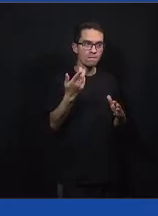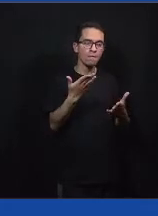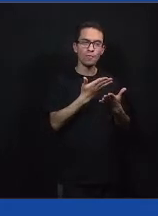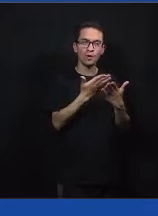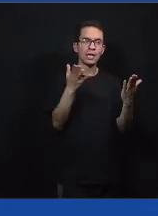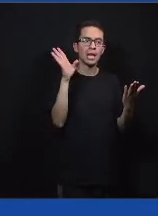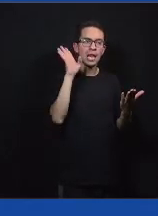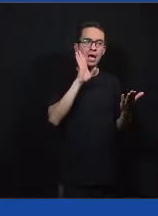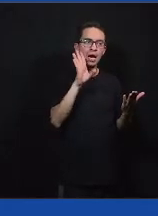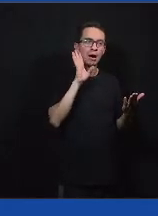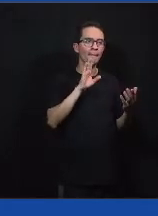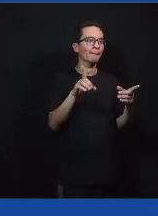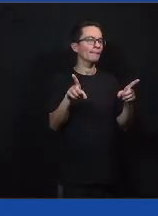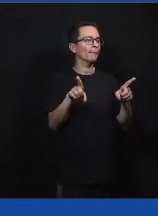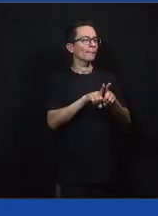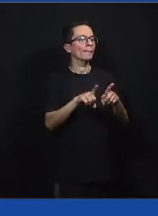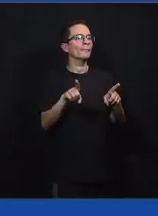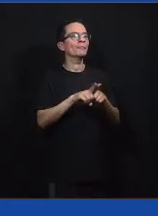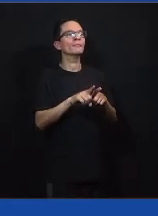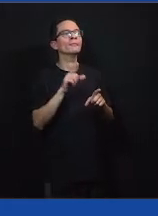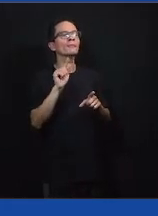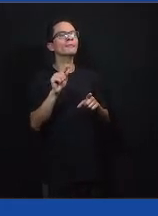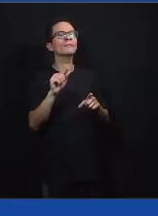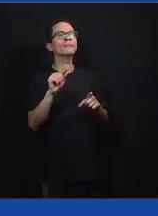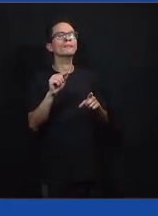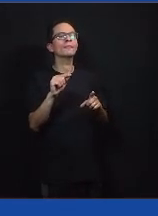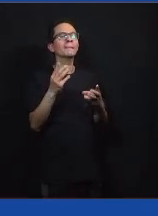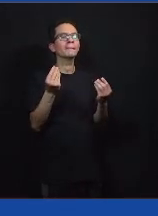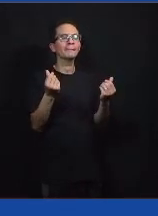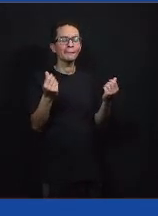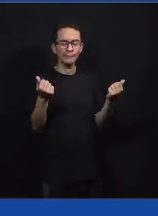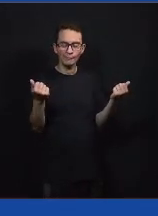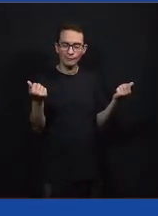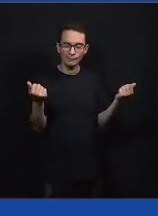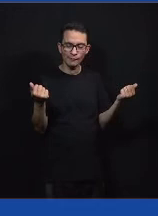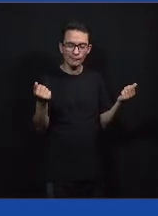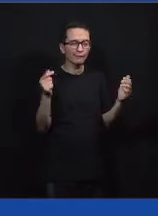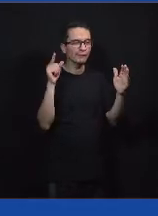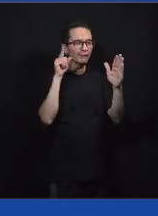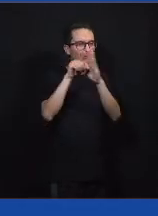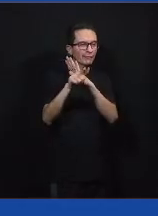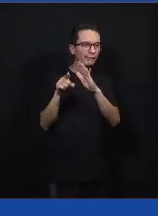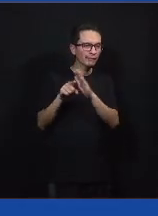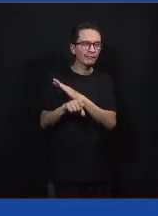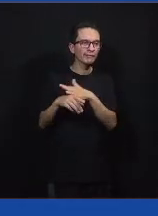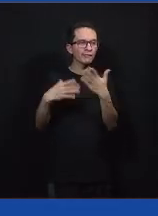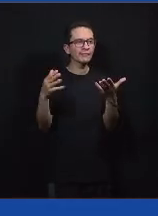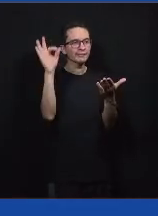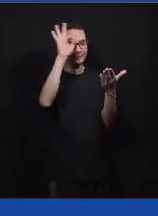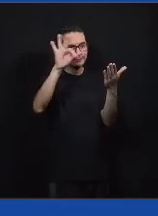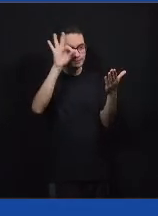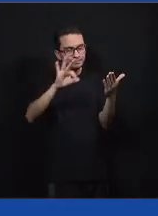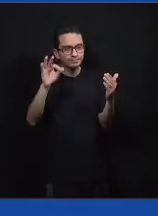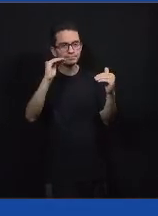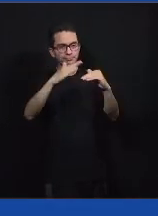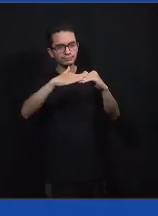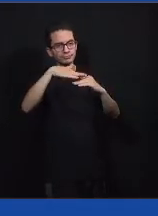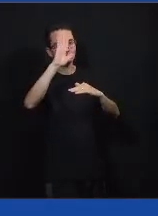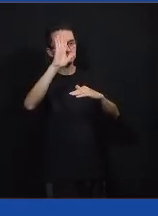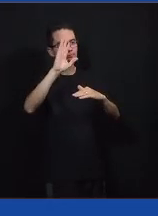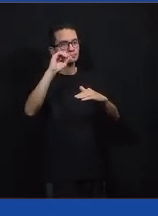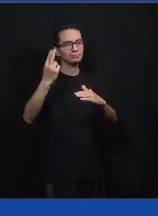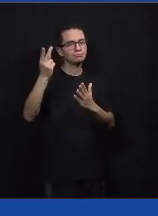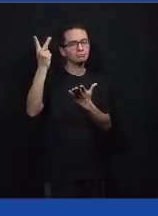que a gente consegue ver também quais foram as perguntas que o pessoal mais acertou ou mais